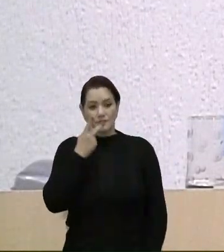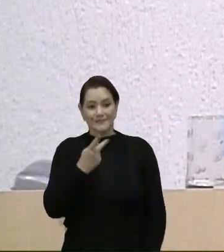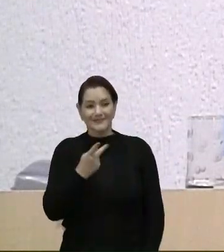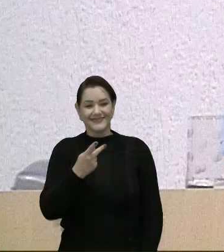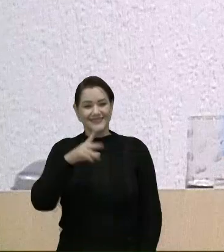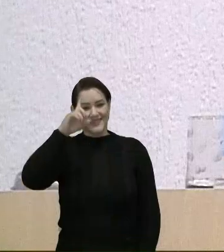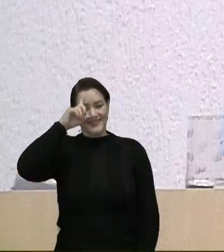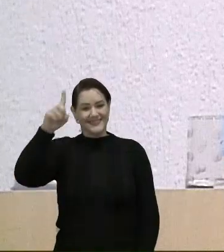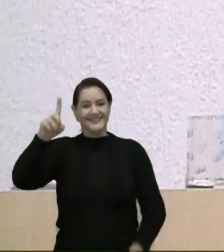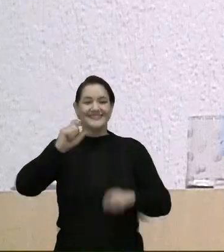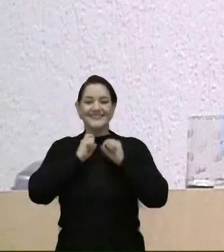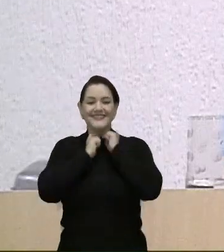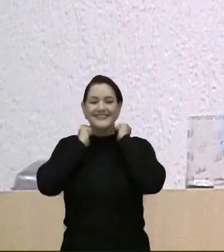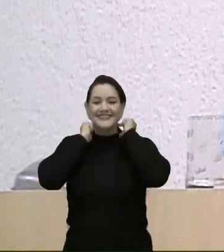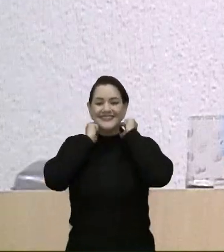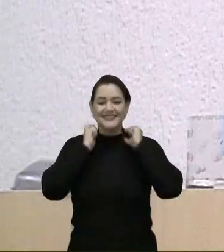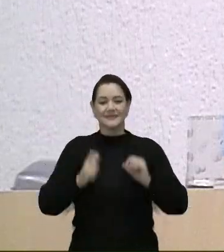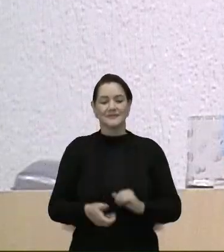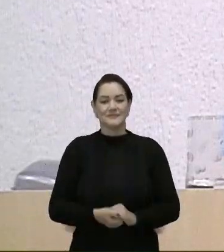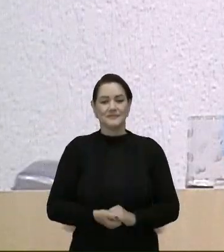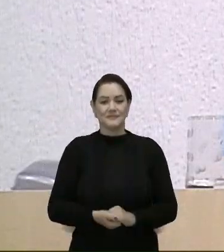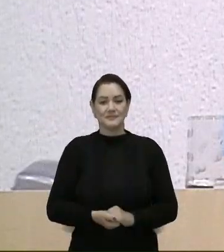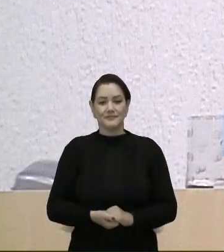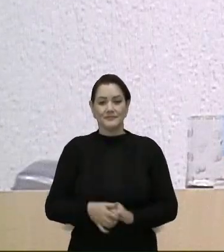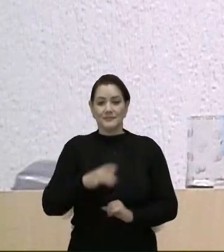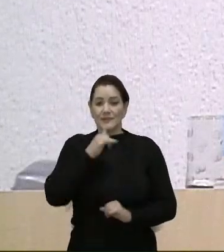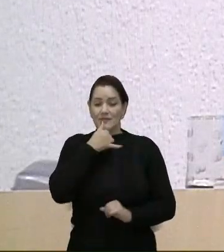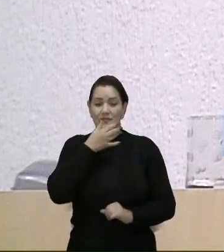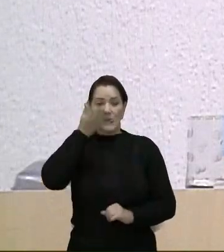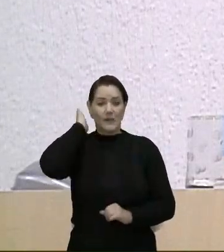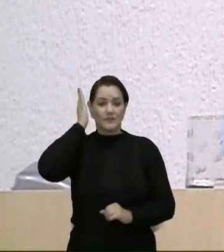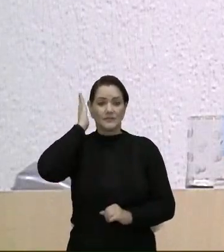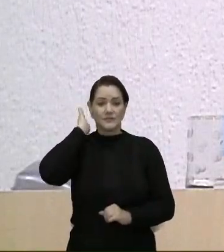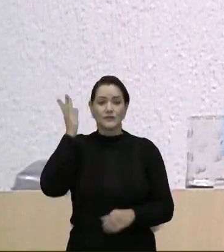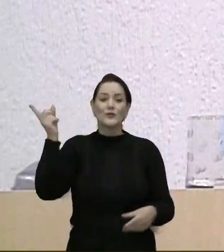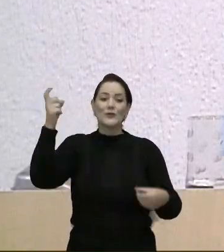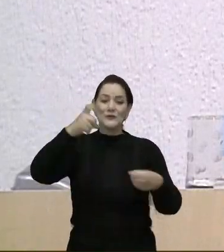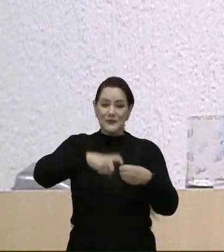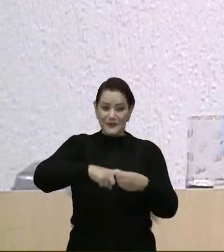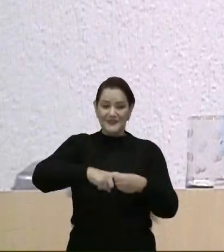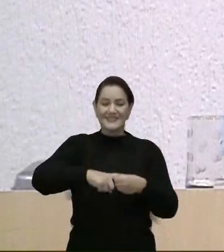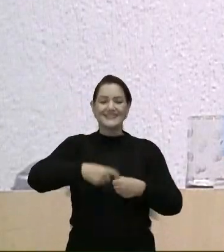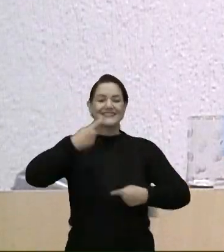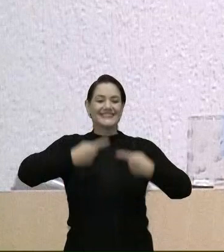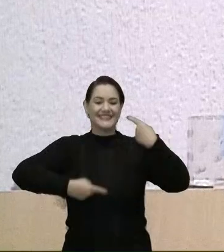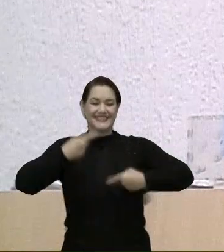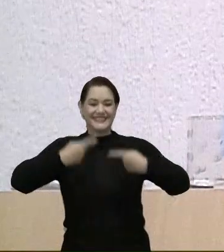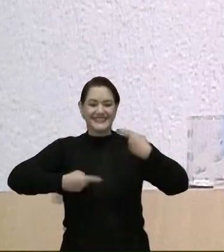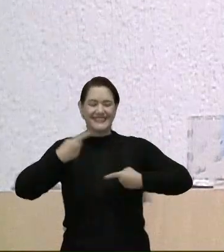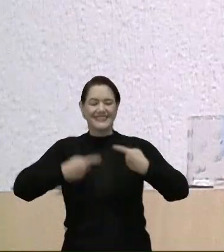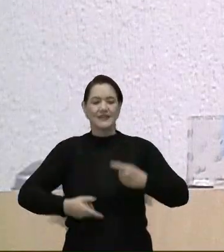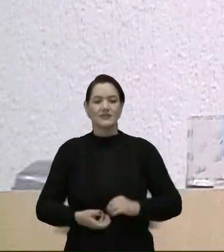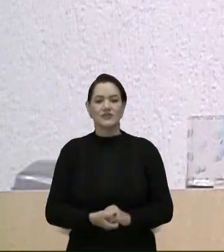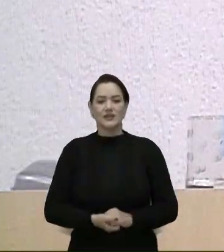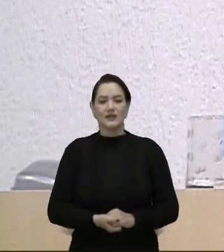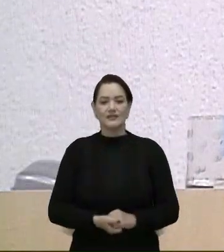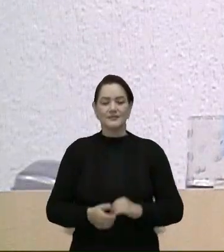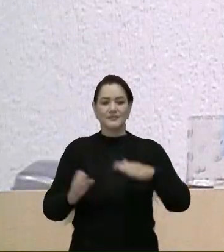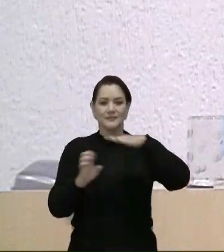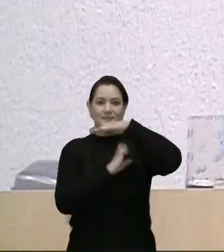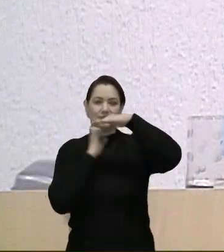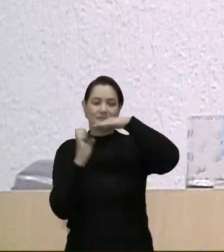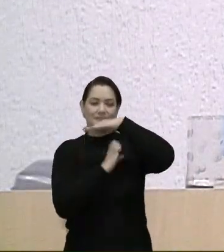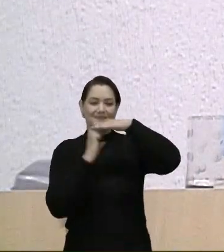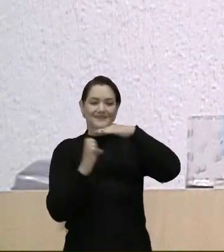Garçom, entendeu? Infelizmente, Taubaté tem que voltar à política, entendeu? De empreendedor,